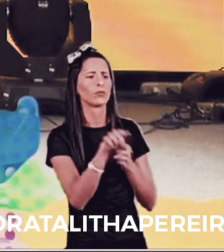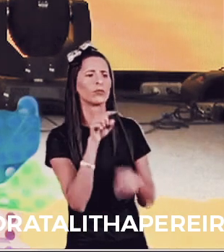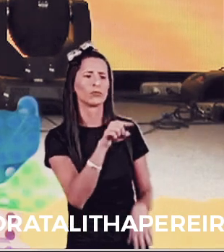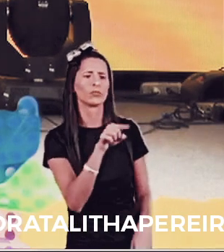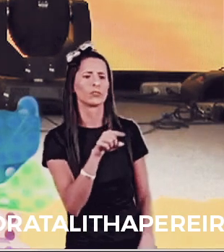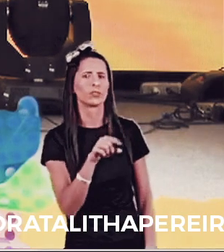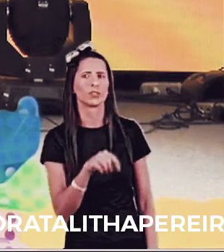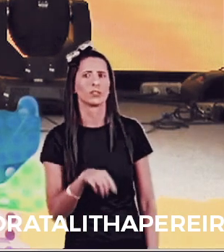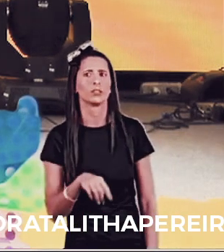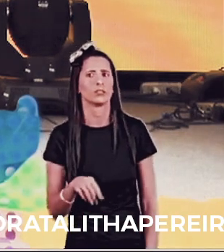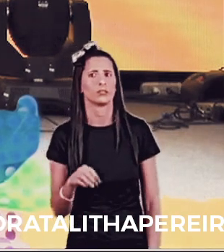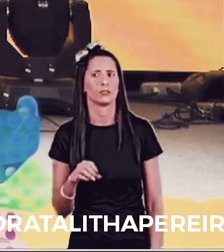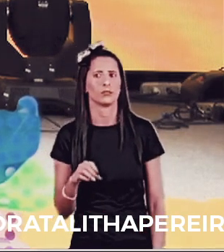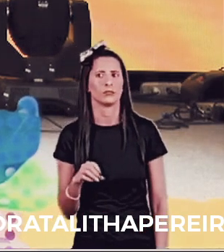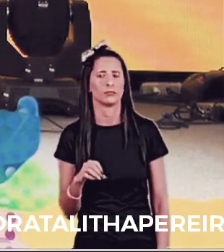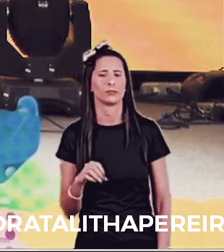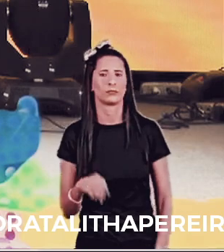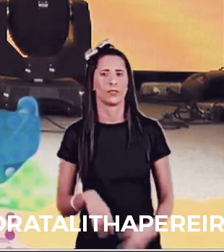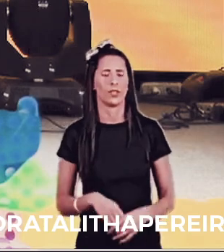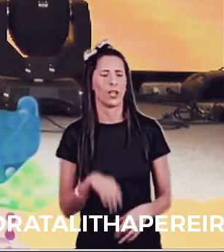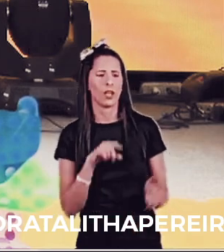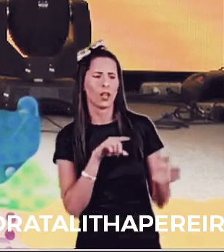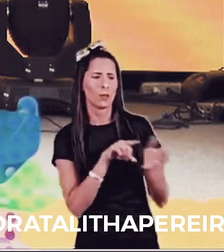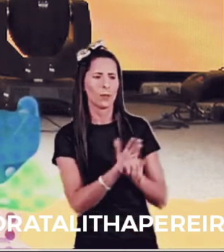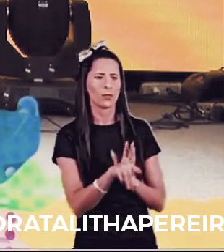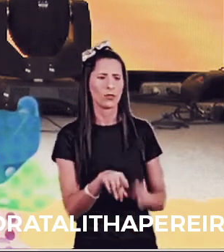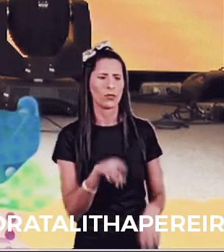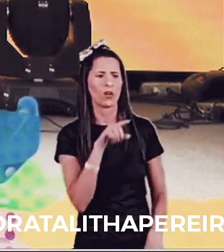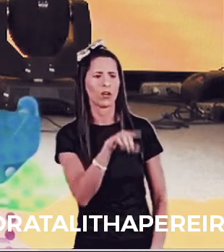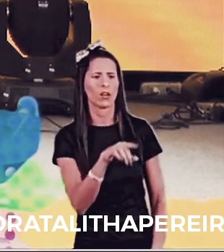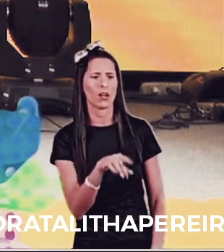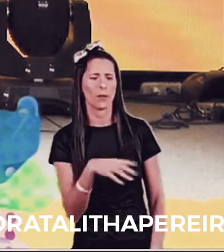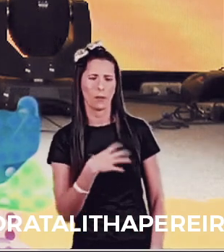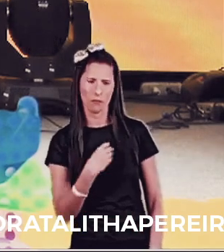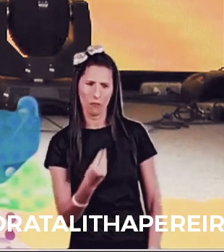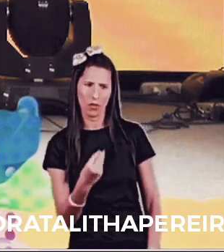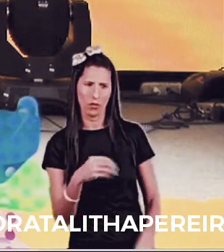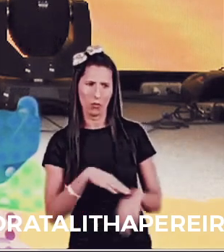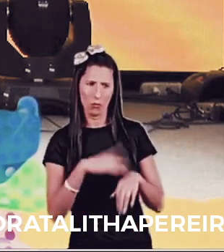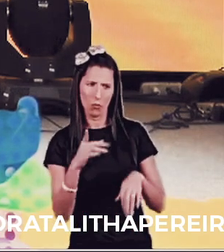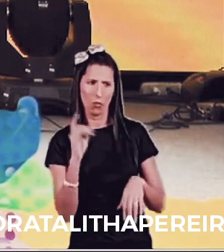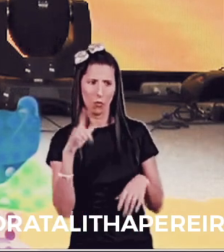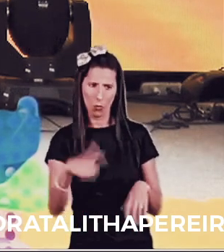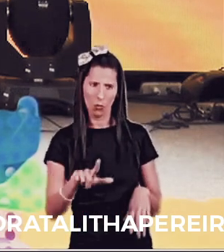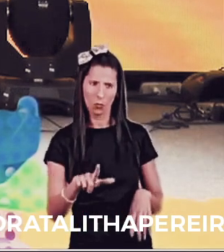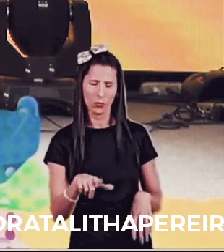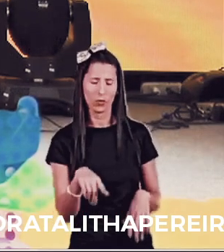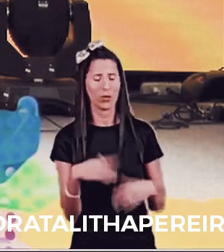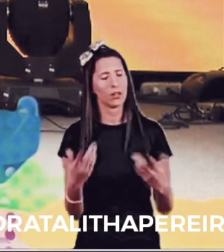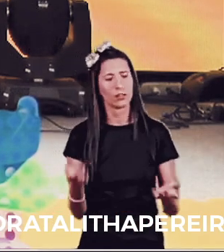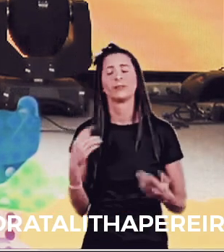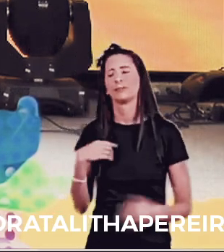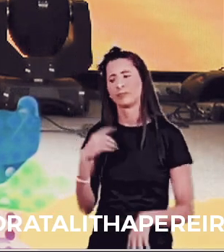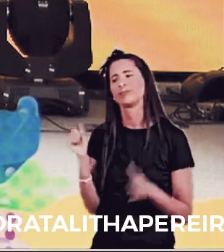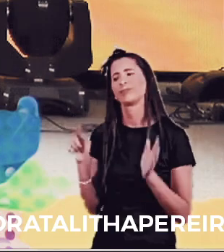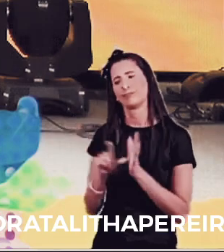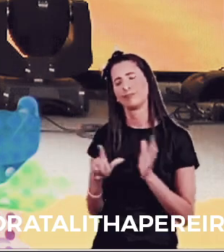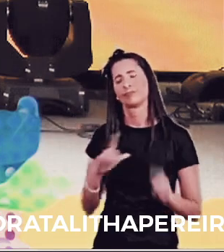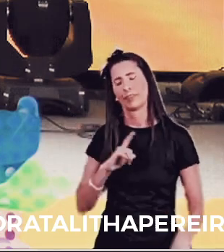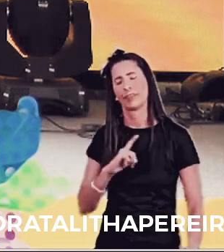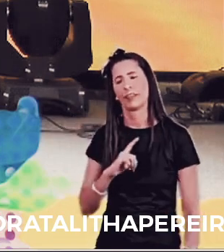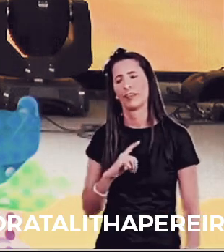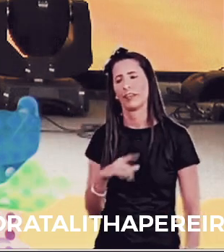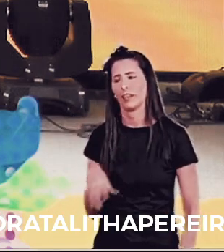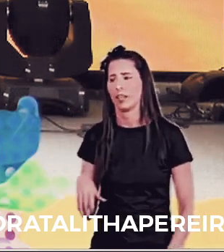tenho mais um filho. Ele está me ajudando, ele está apacentando minhas ovelhas, mas já ele chega. Quando Davi